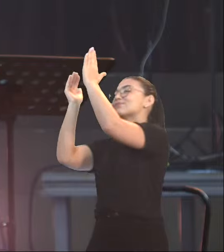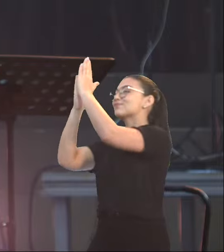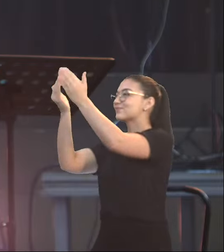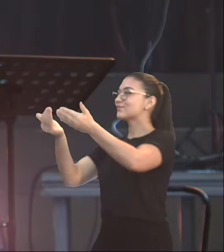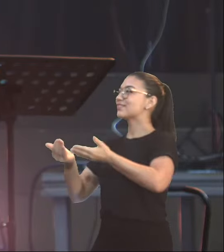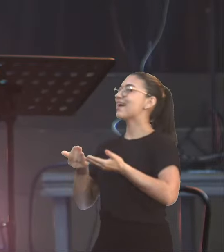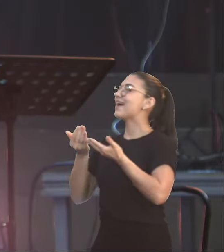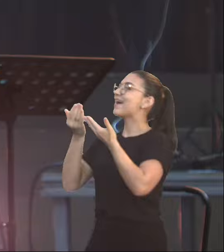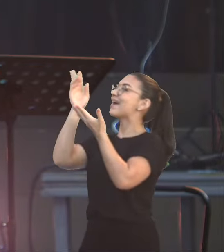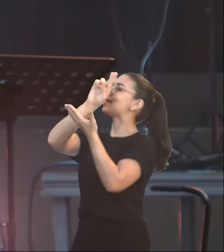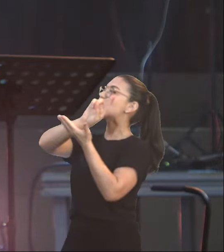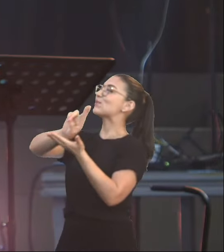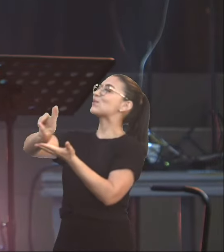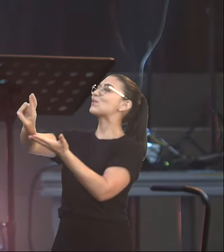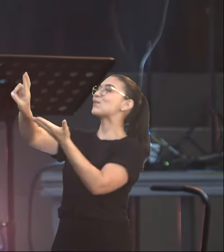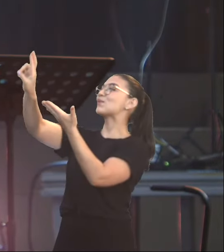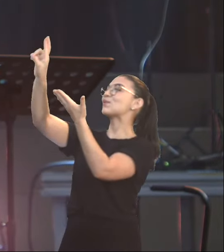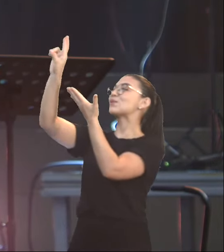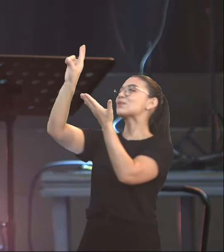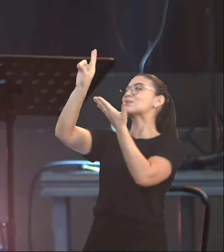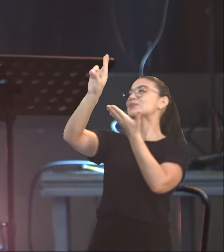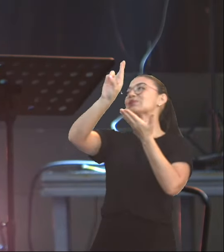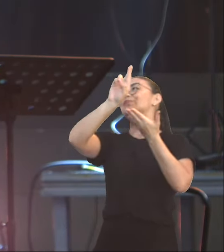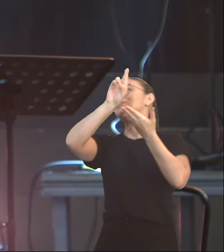louvores ao Senhor.